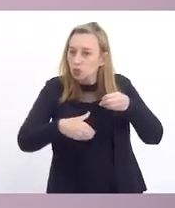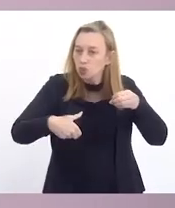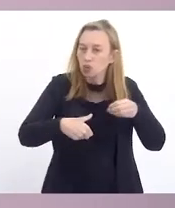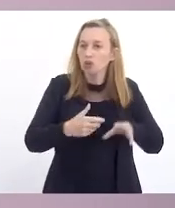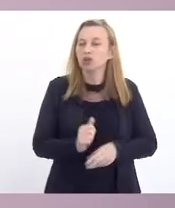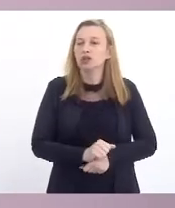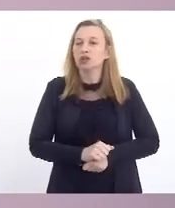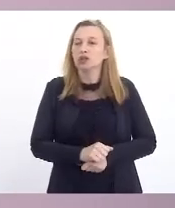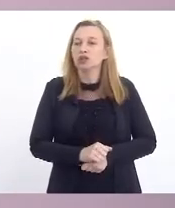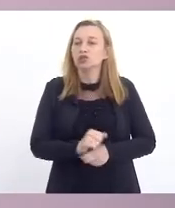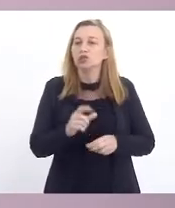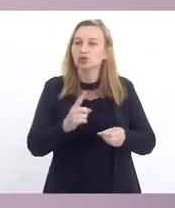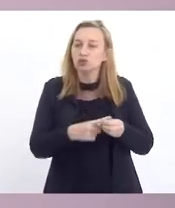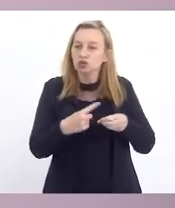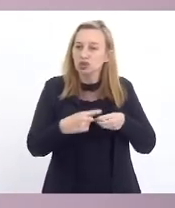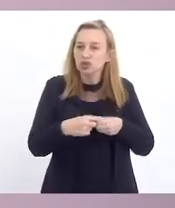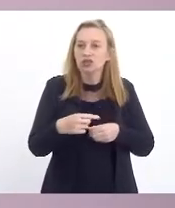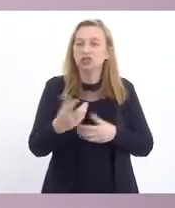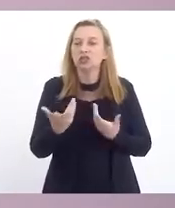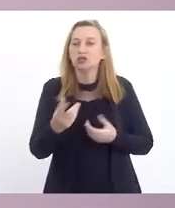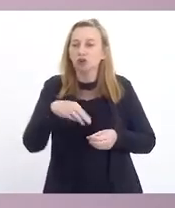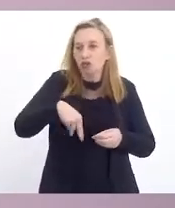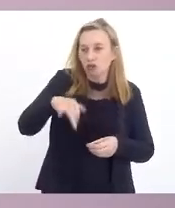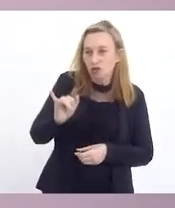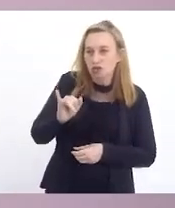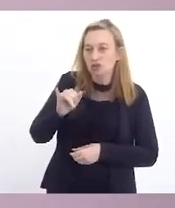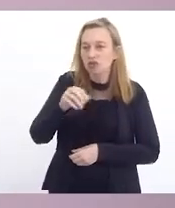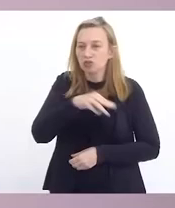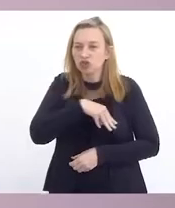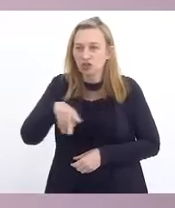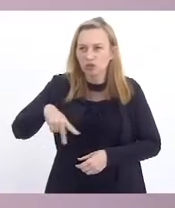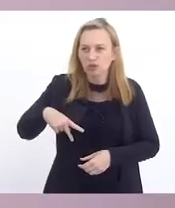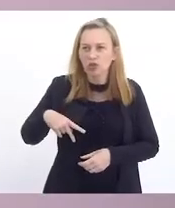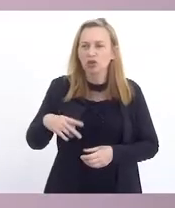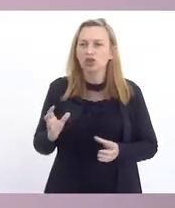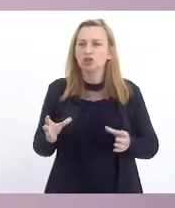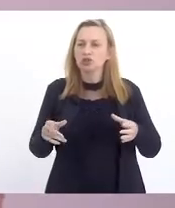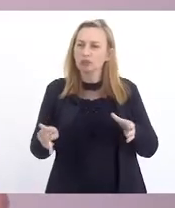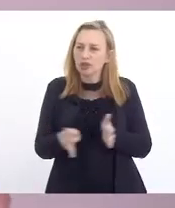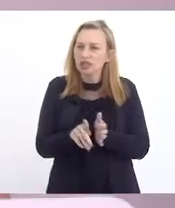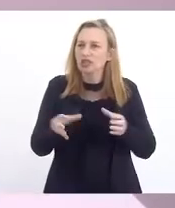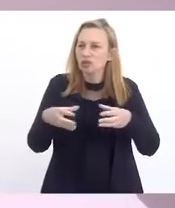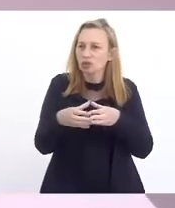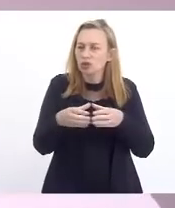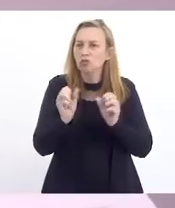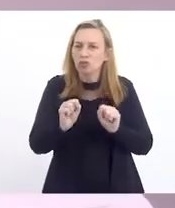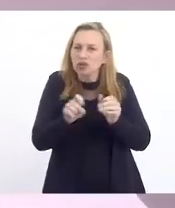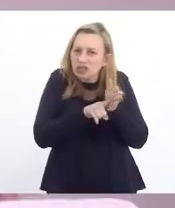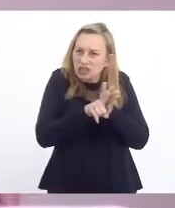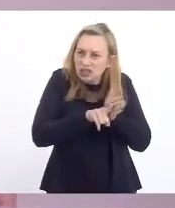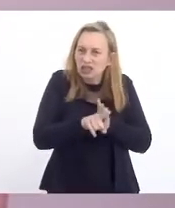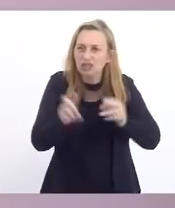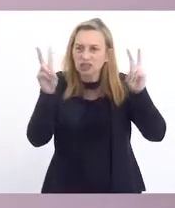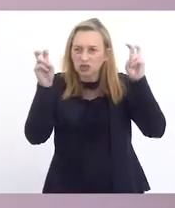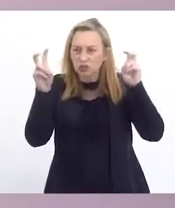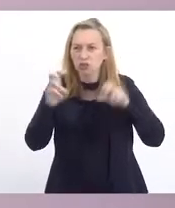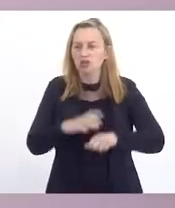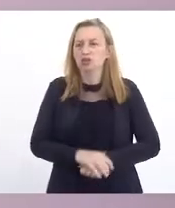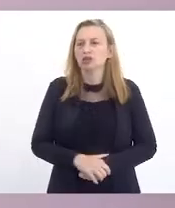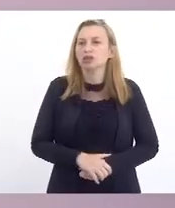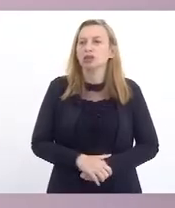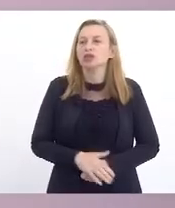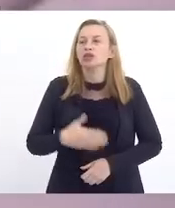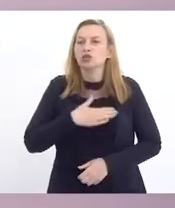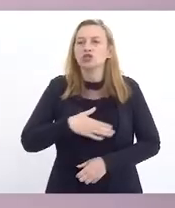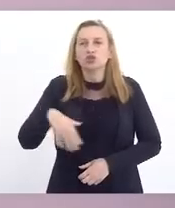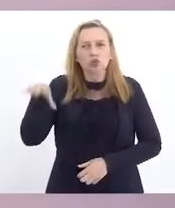os municípios interessados, município de Nova Iguaçu, Ministério Público e os membros da comissão, para que a gente possa analisar essa questão. E eu gostaria